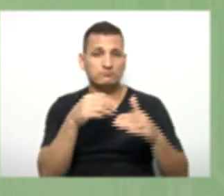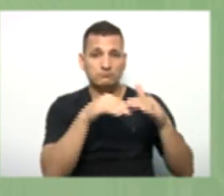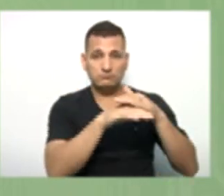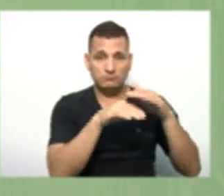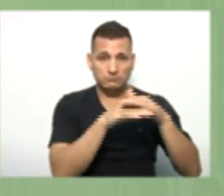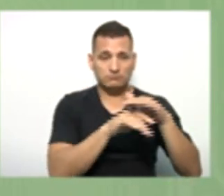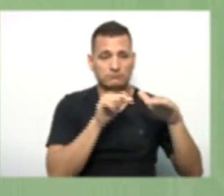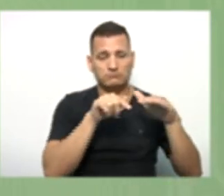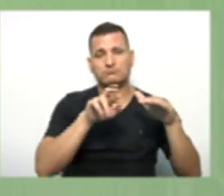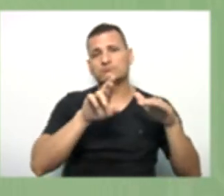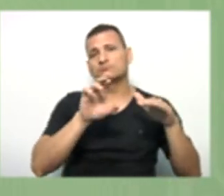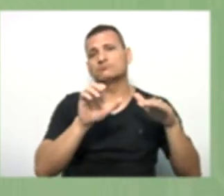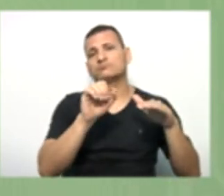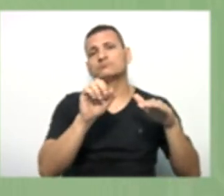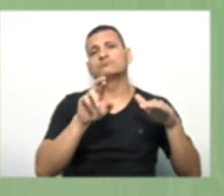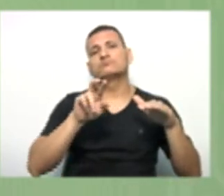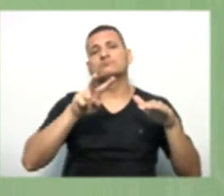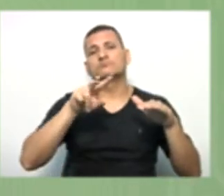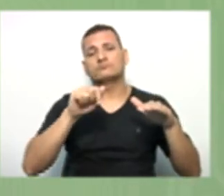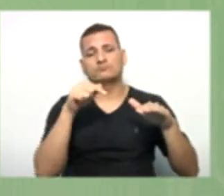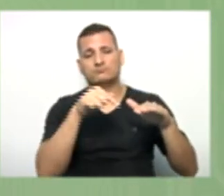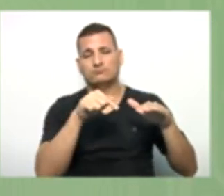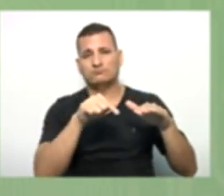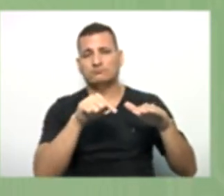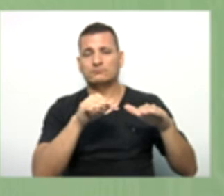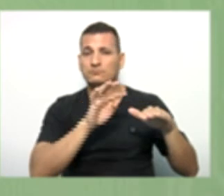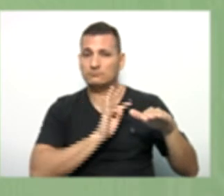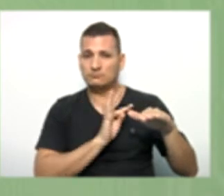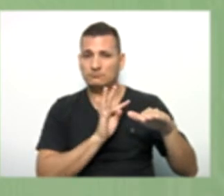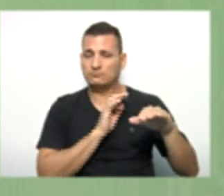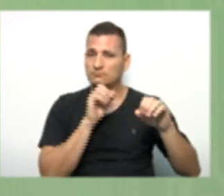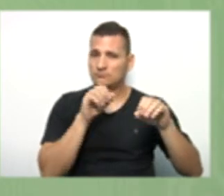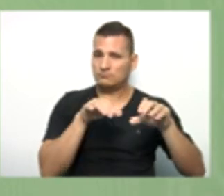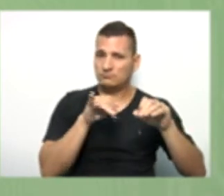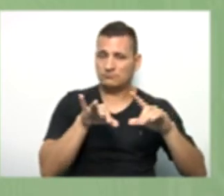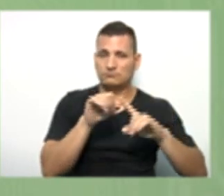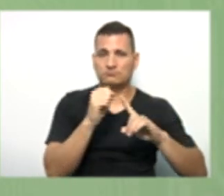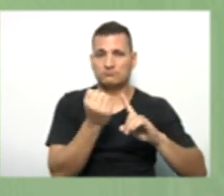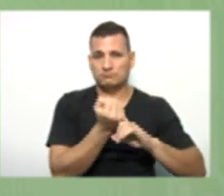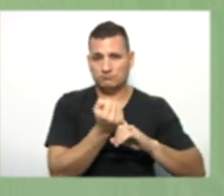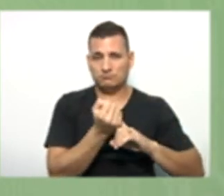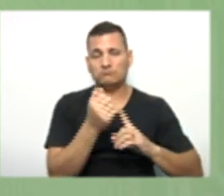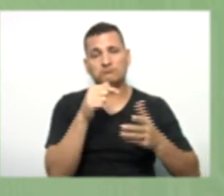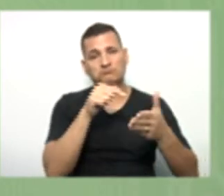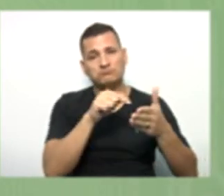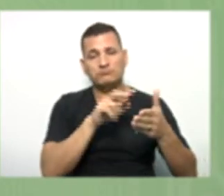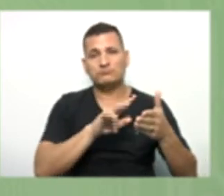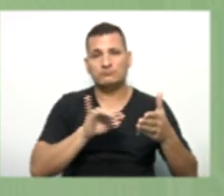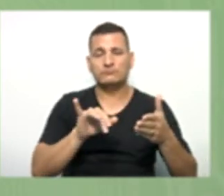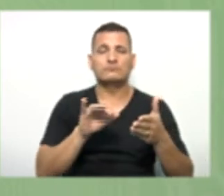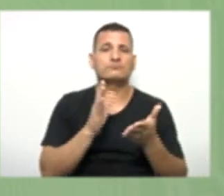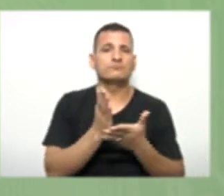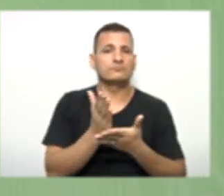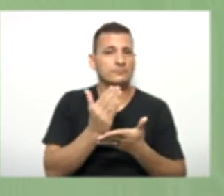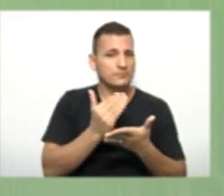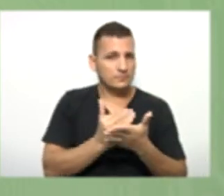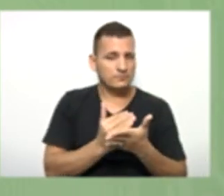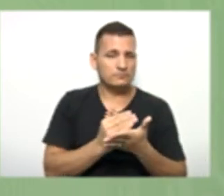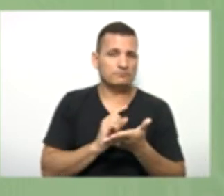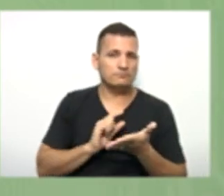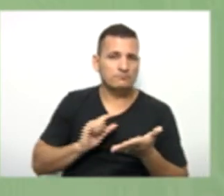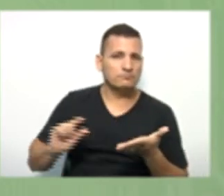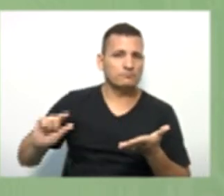assistência técnica, educacional e social será rateada a todos